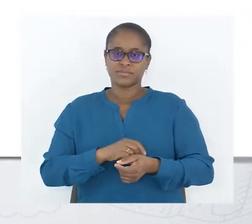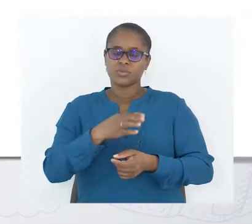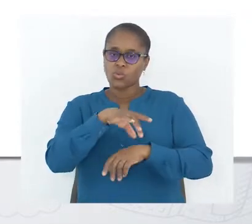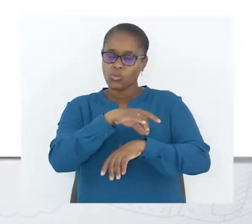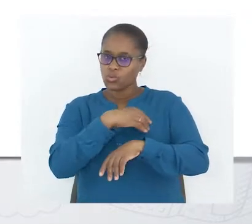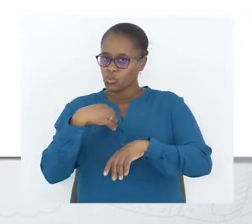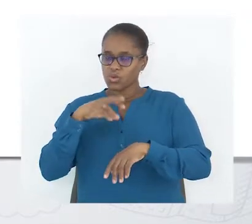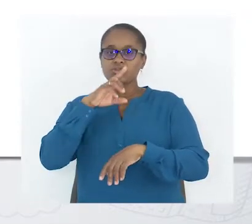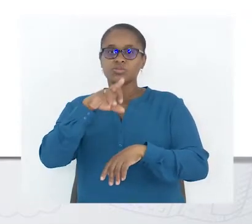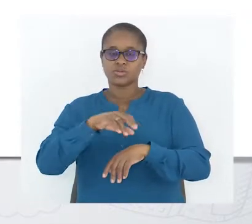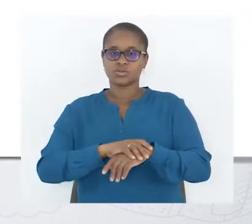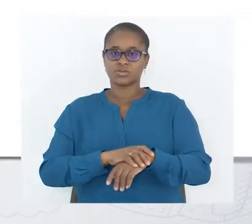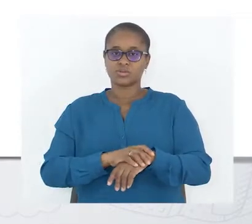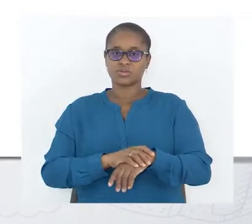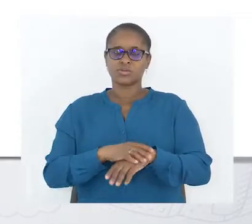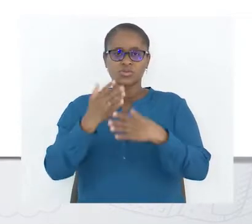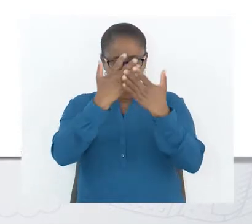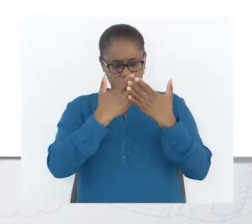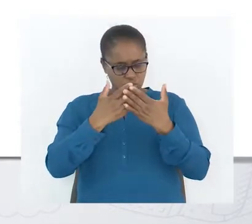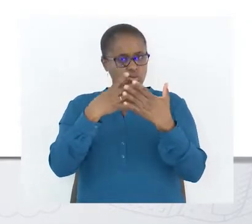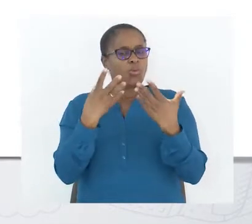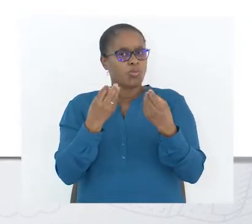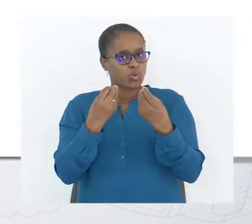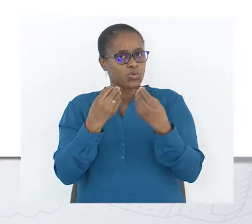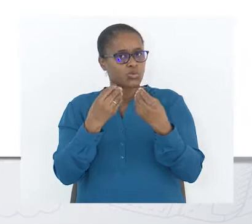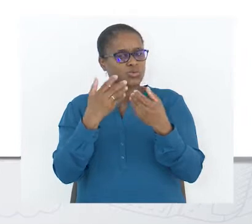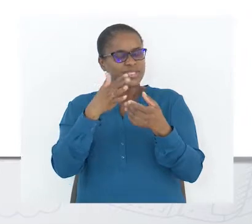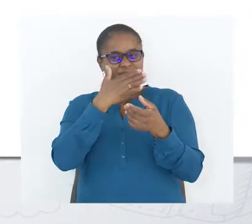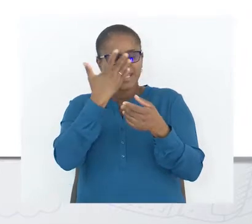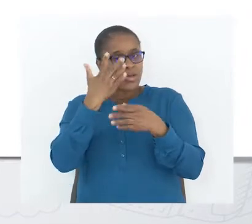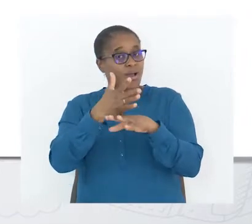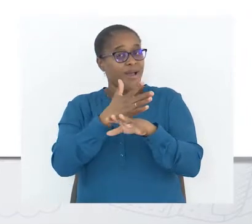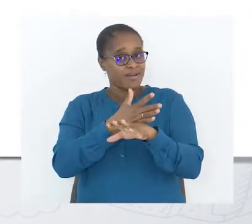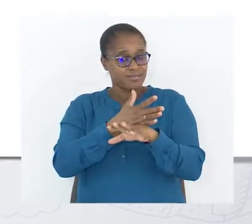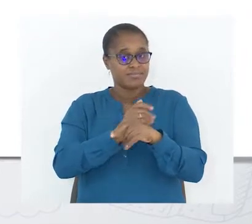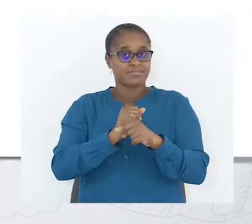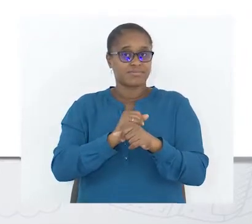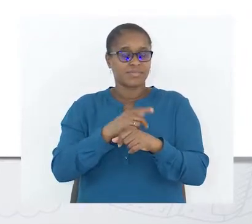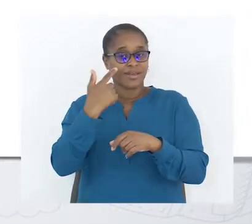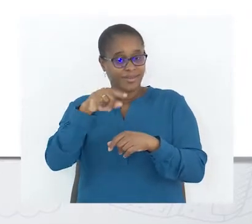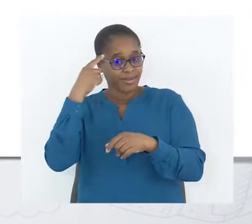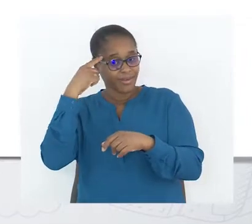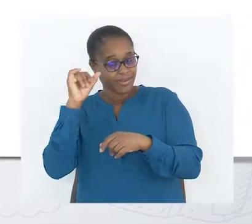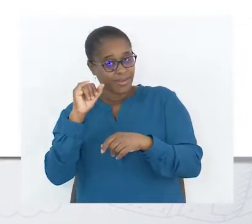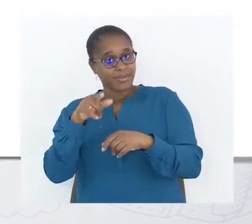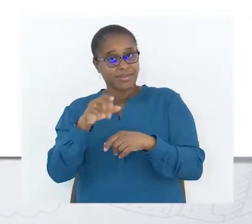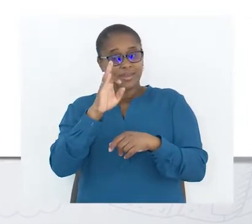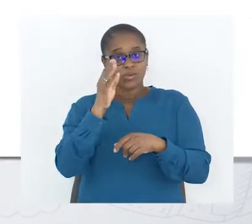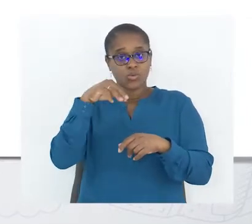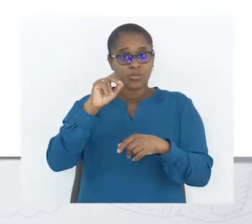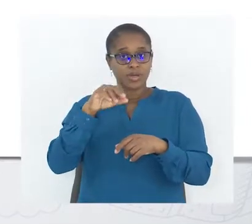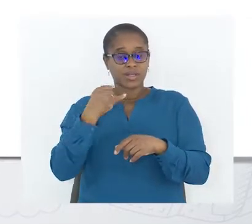doutor responde: os estudos são muito precoces para termos uma ideia dessa imunidade contra